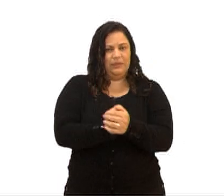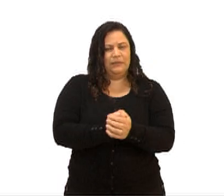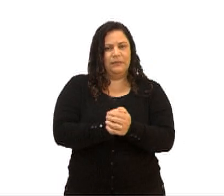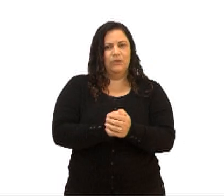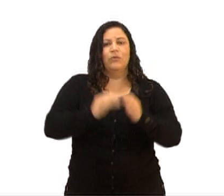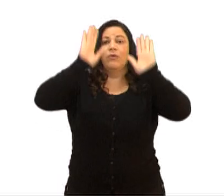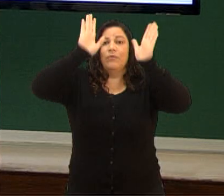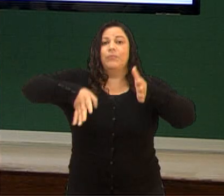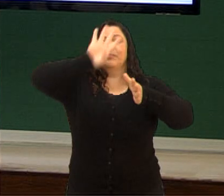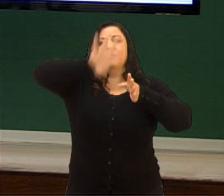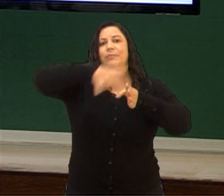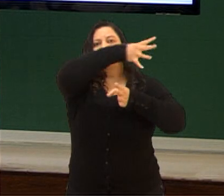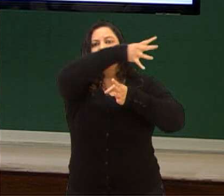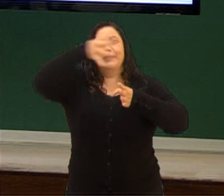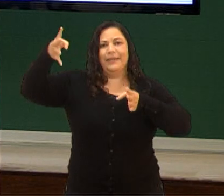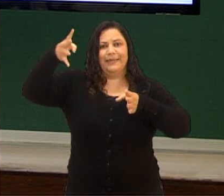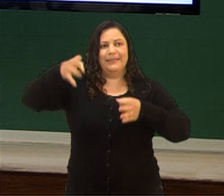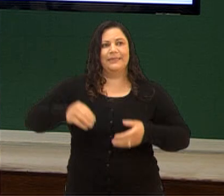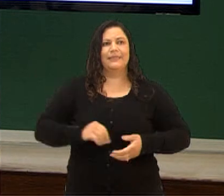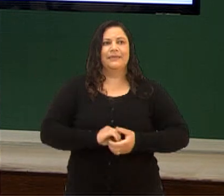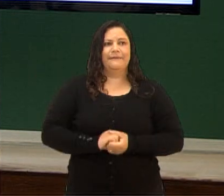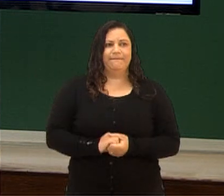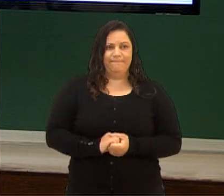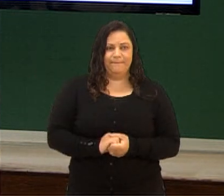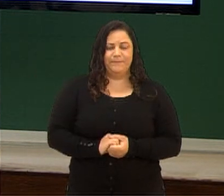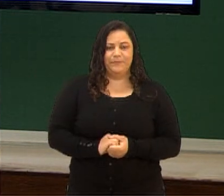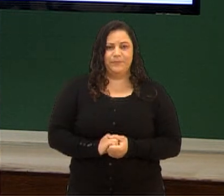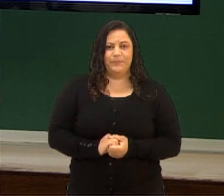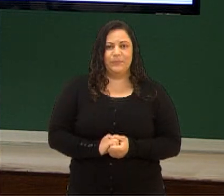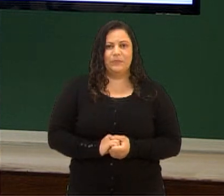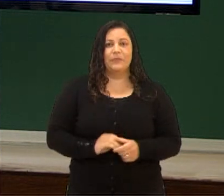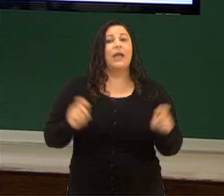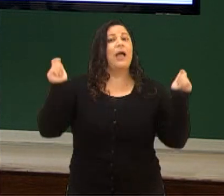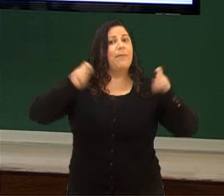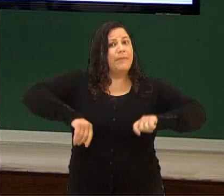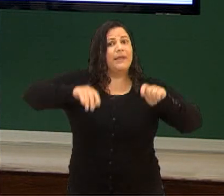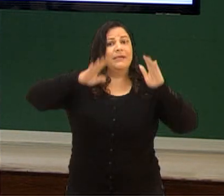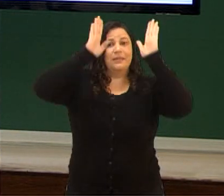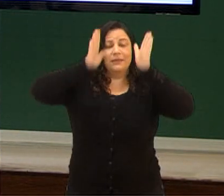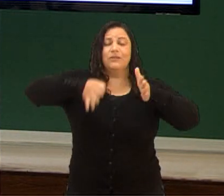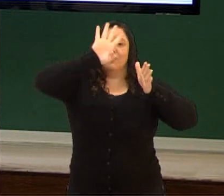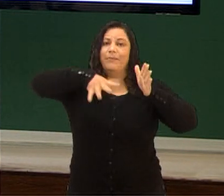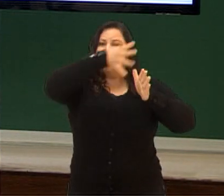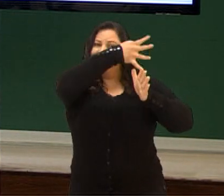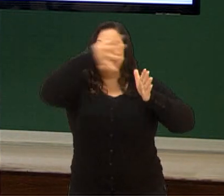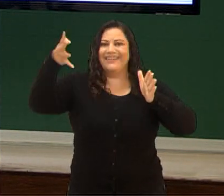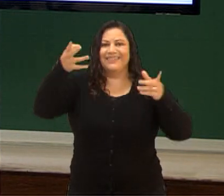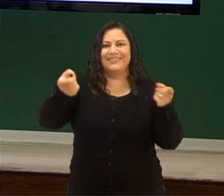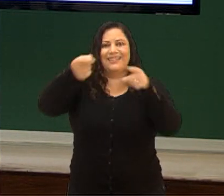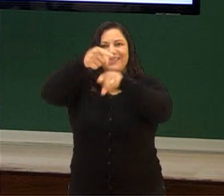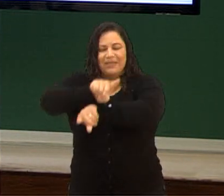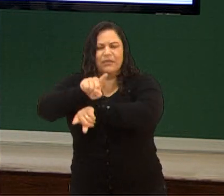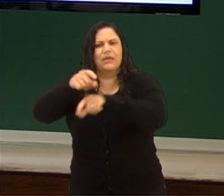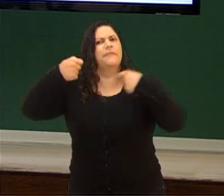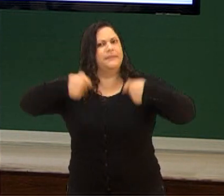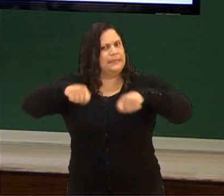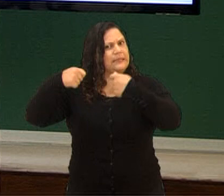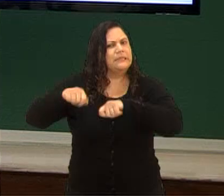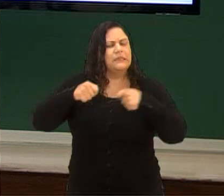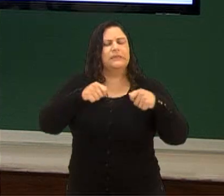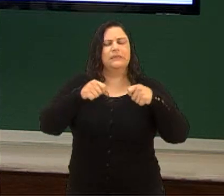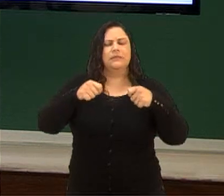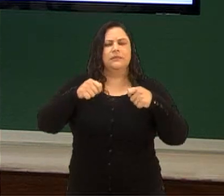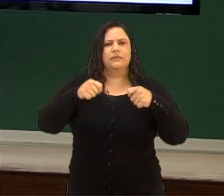na aula passada, mas é importante que você relembre, tá? Para que uma matriz A tenha uma inversa, então é necessário que a determinante de A